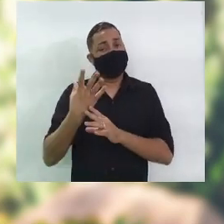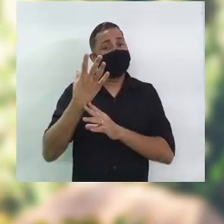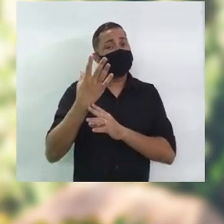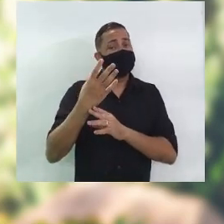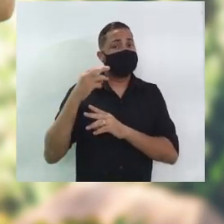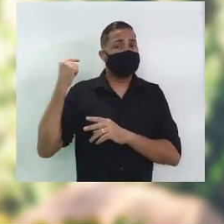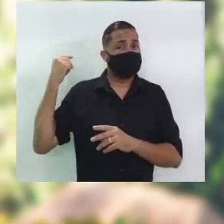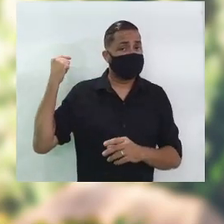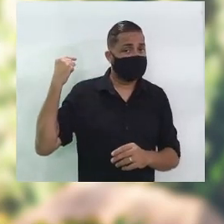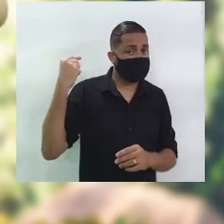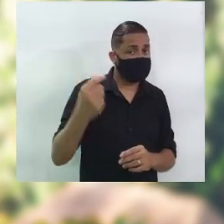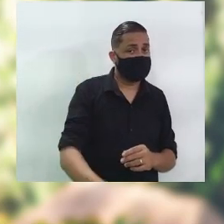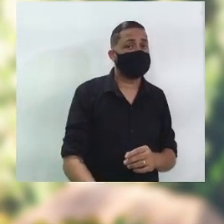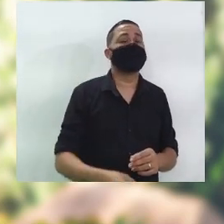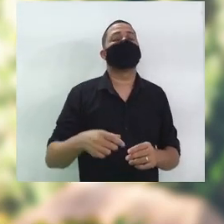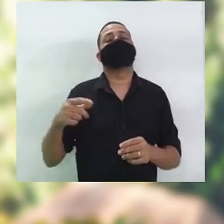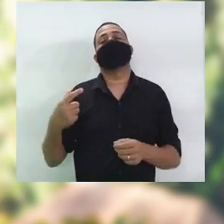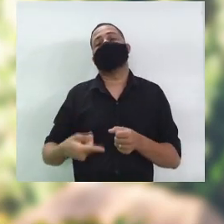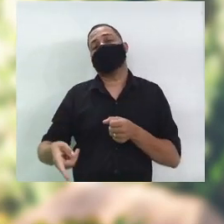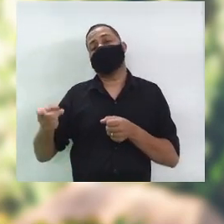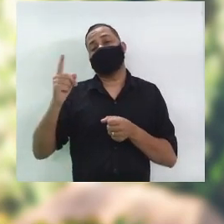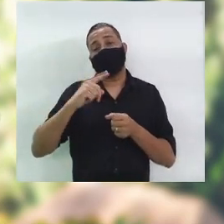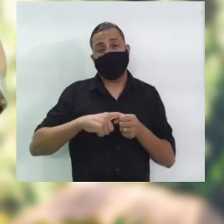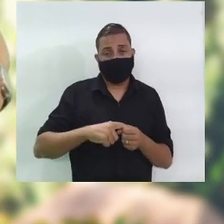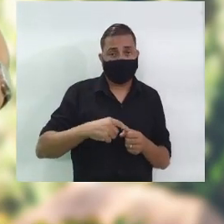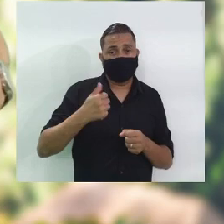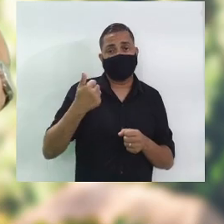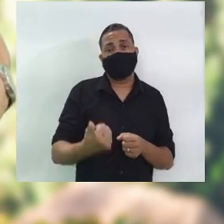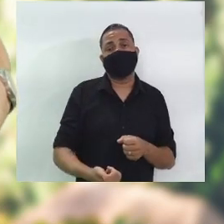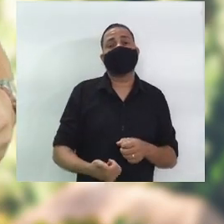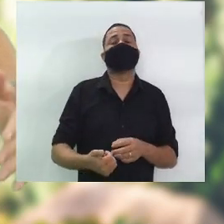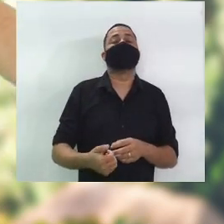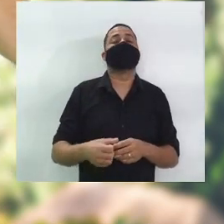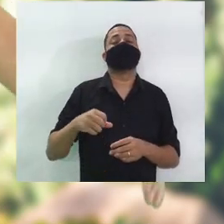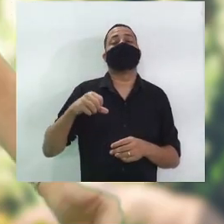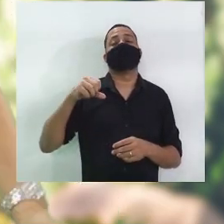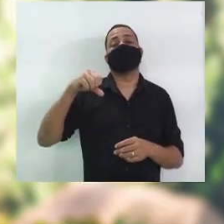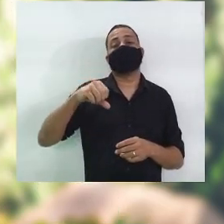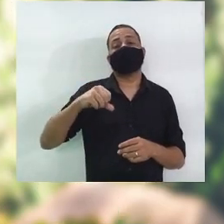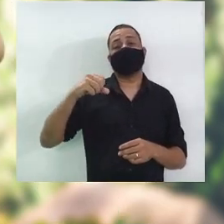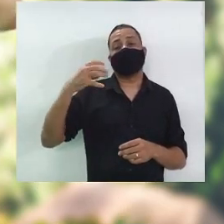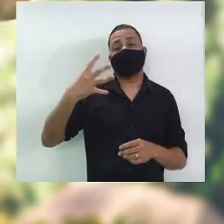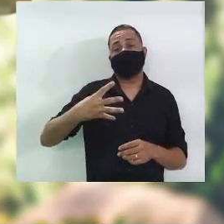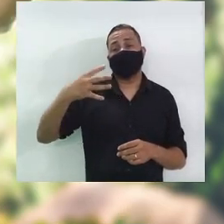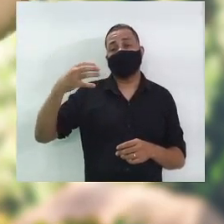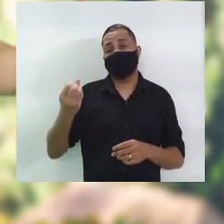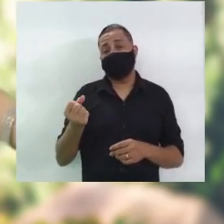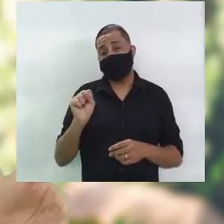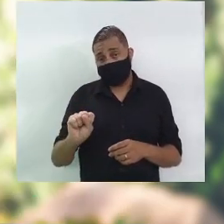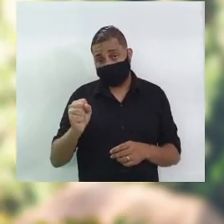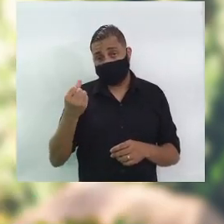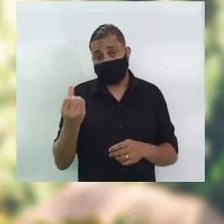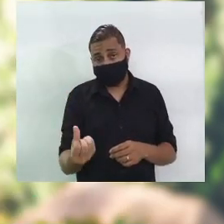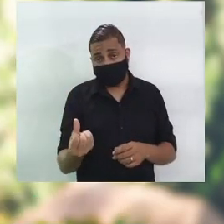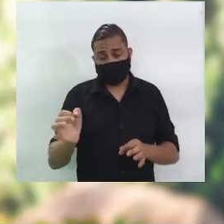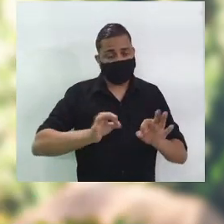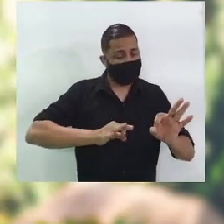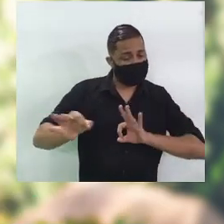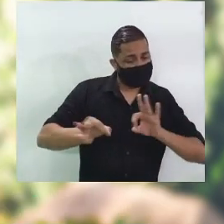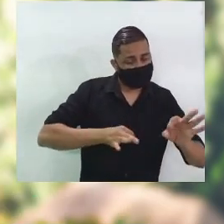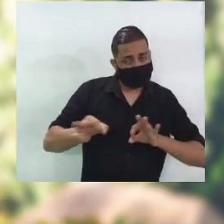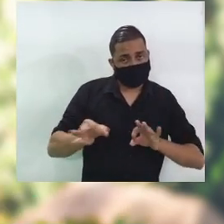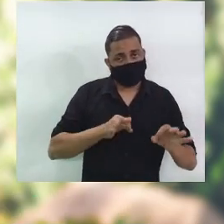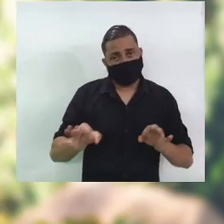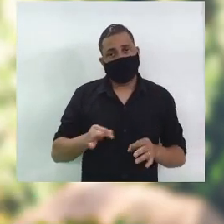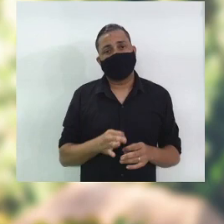muito tempo, ela volta 1486, a justamente o que? A organização dos